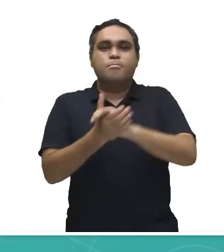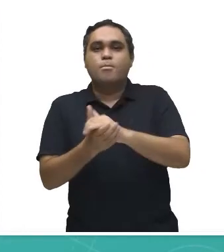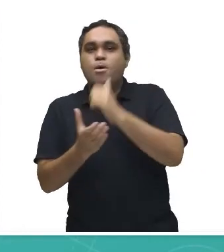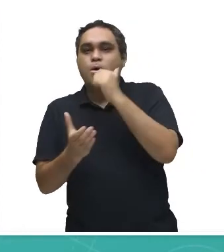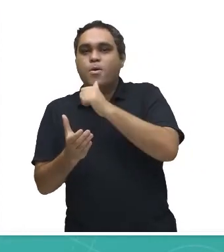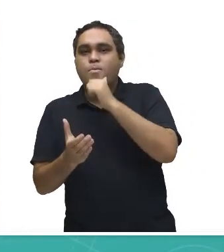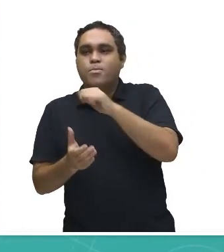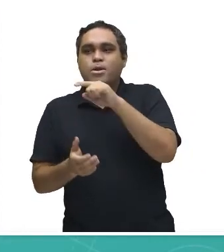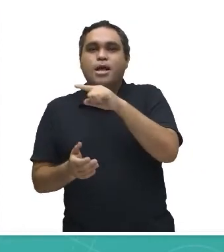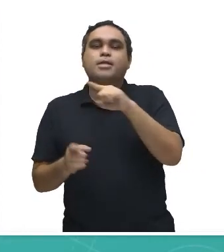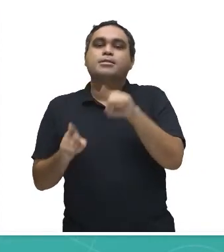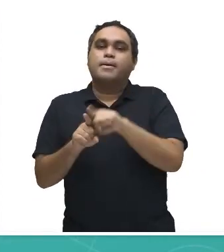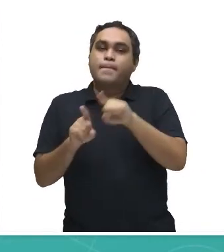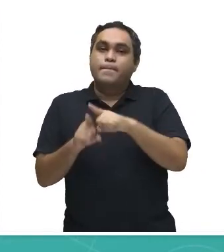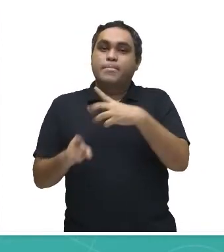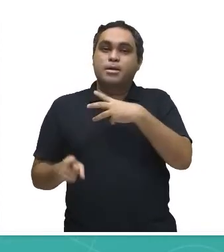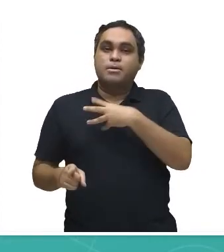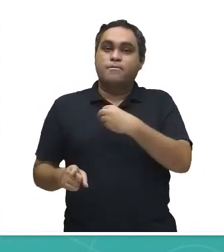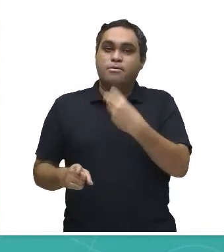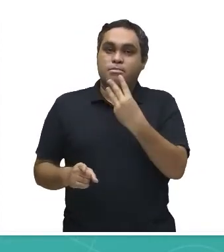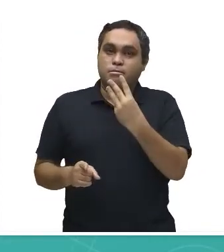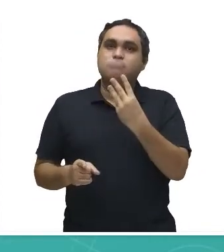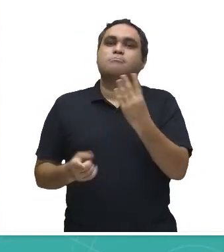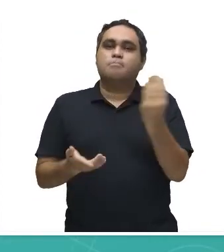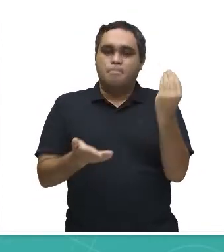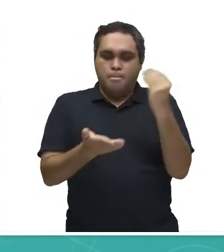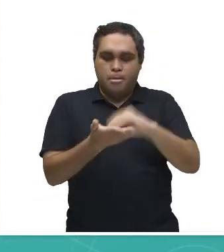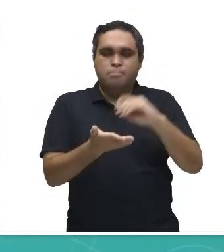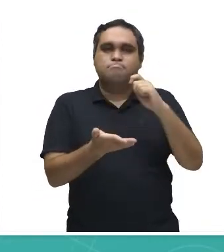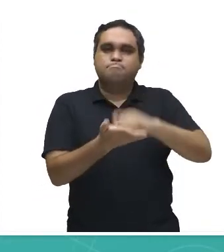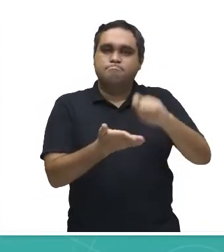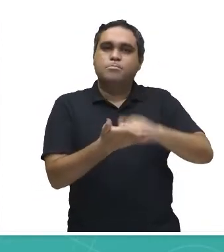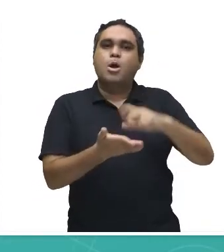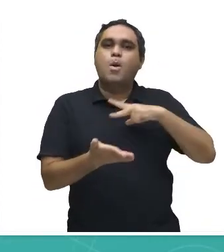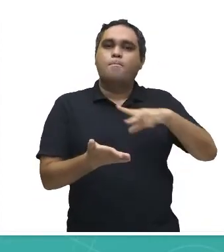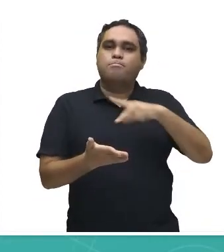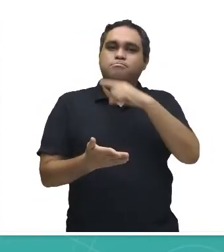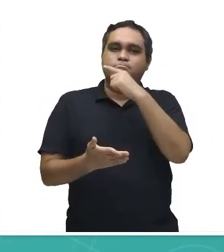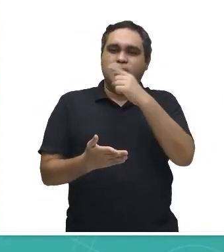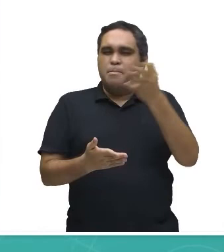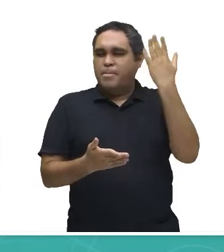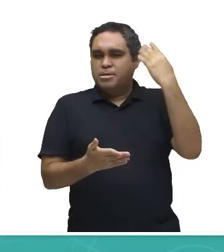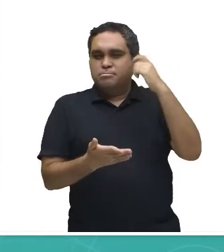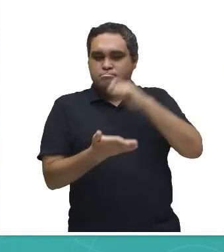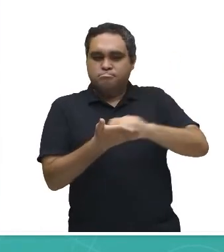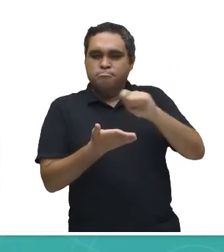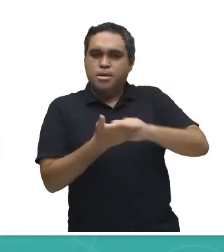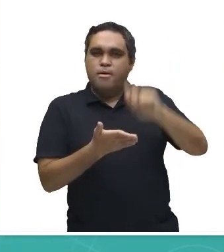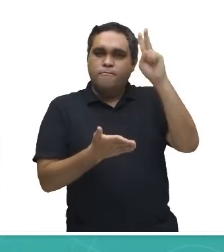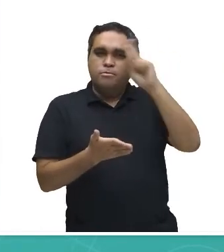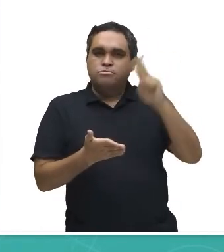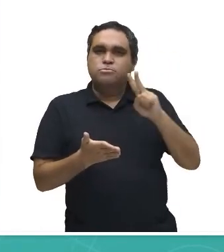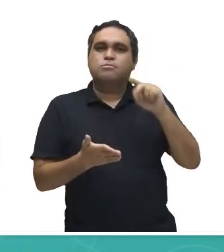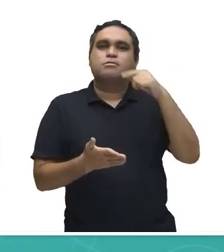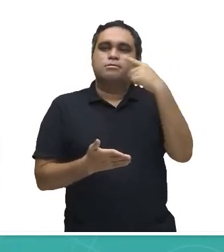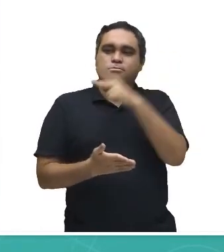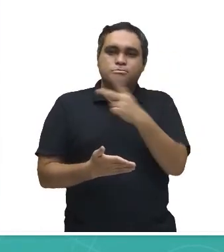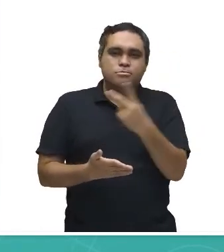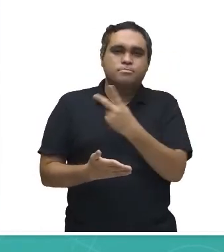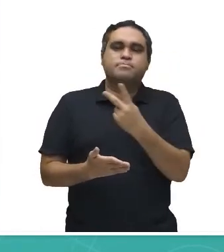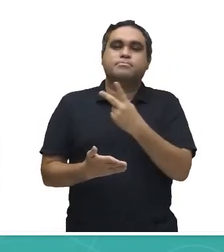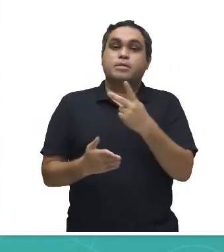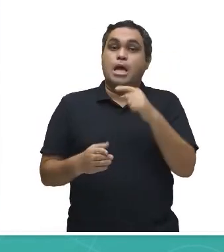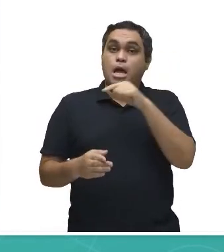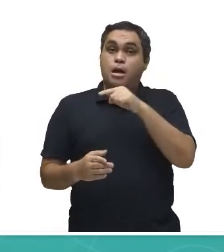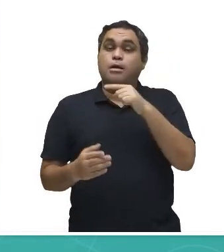Isso, Yasmin, estamos aqui na quinta etapa, tá bom? Só para vocês entenderem. Então, Dandara tem toda uma importância feminina, ela